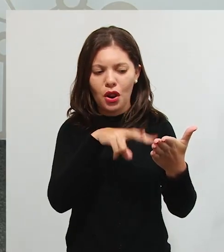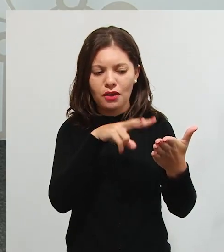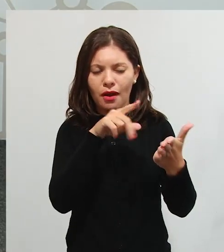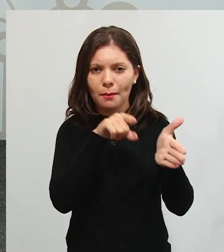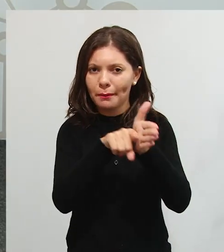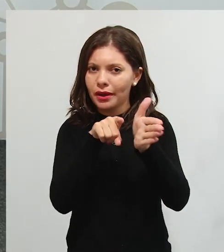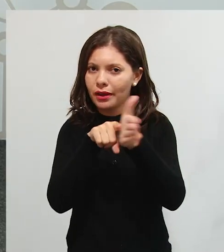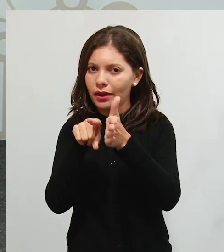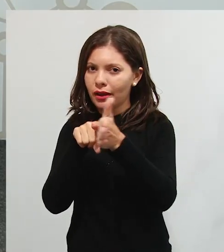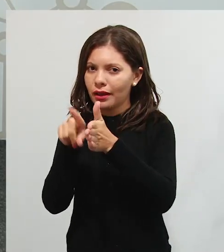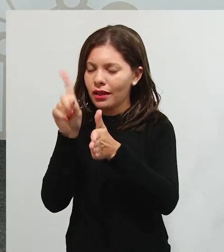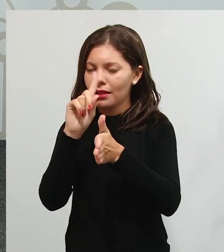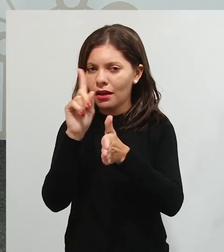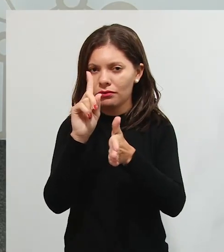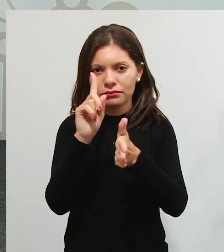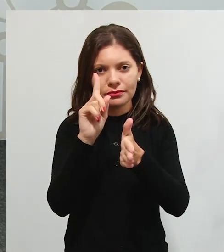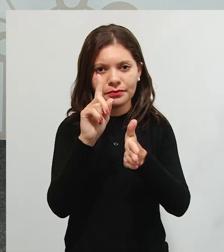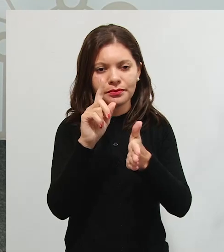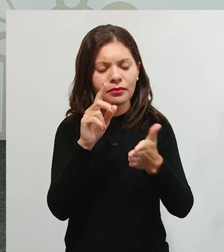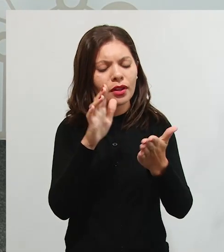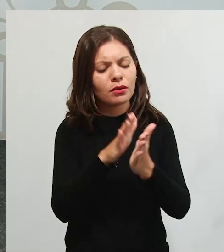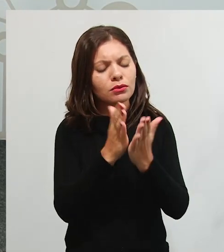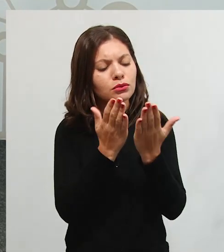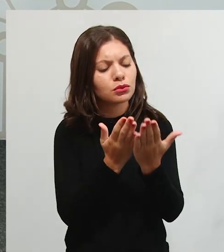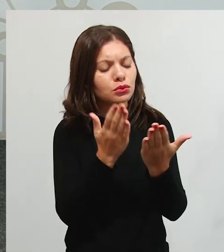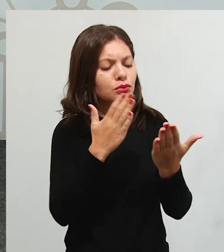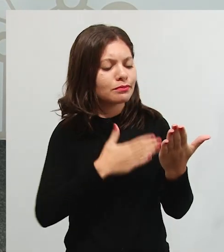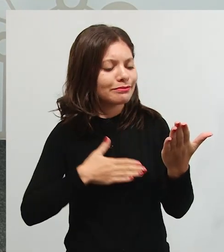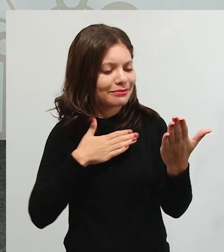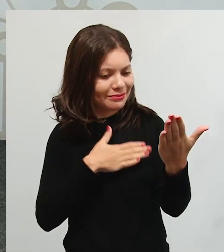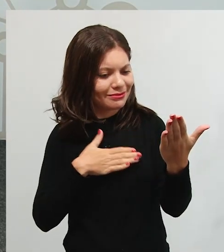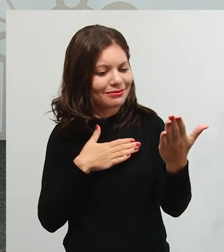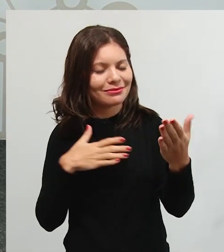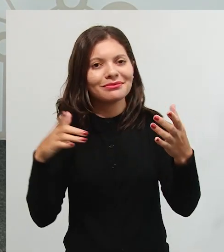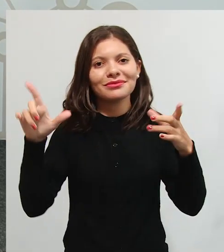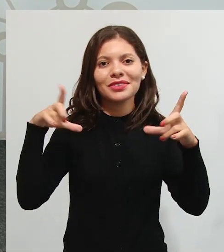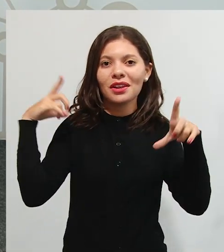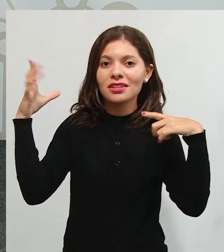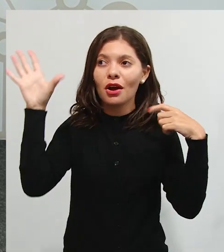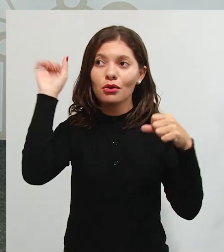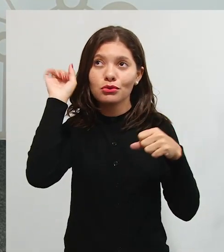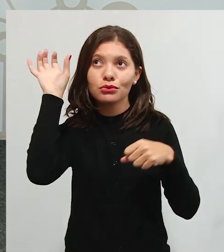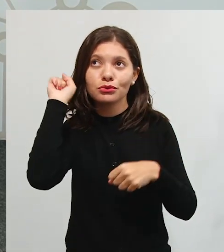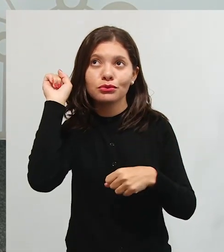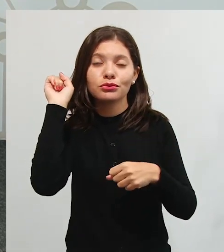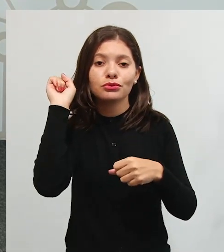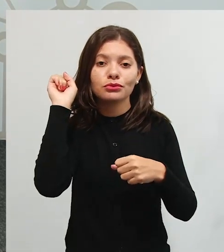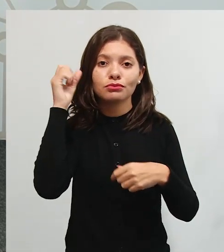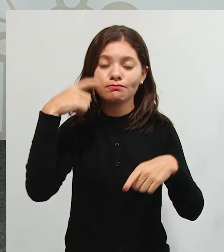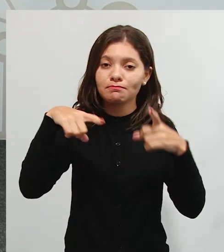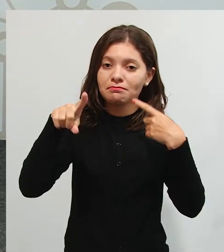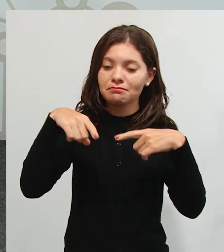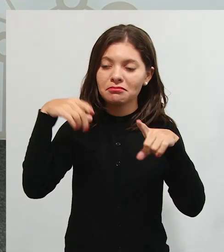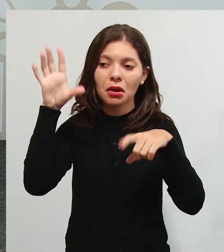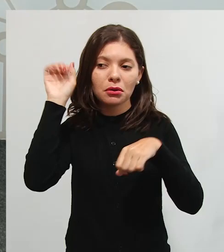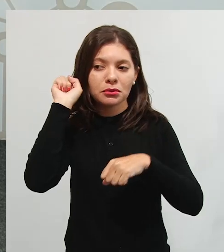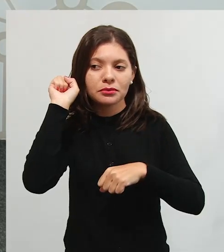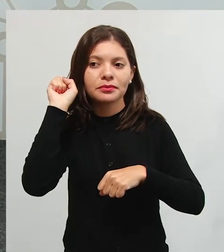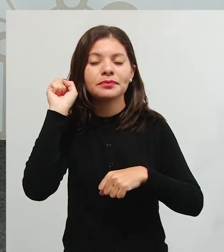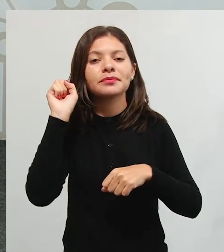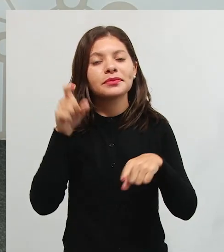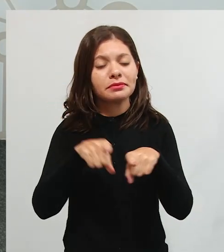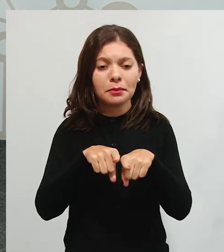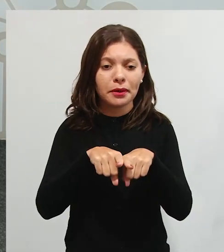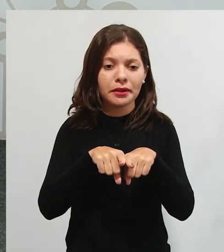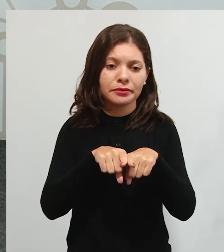fazer uma pesquisa, aquele livro para elaborar uma aula, mas ler um livro pode ser, por exemplo, lazer, escutar música.